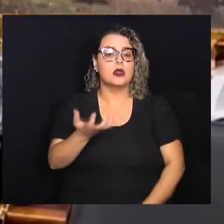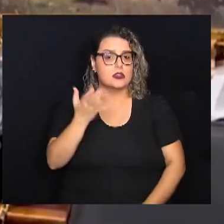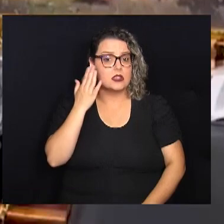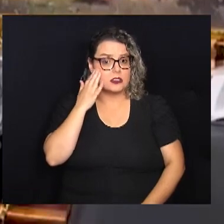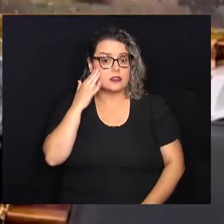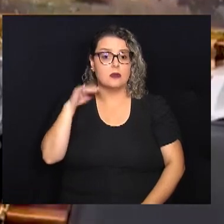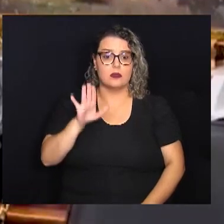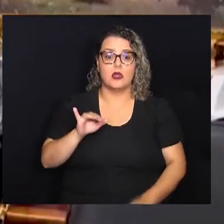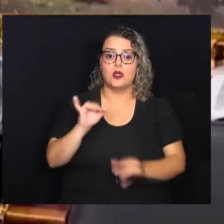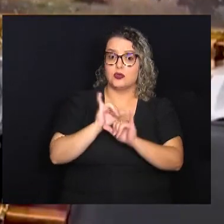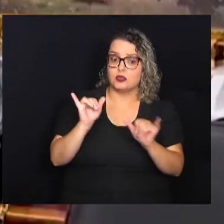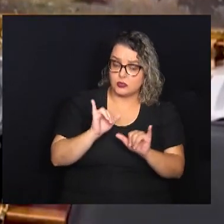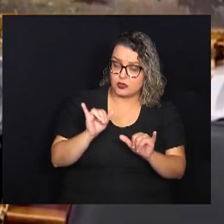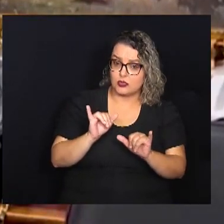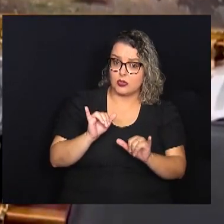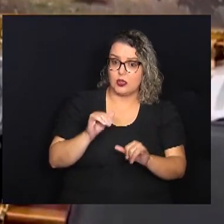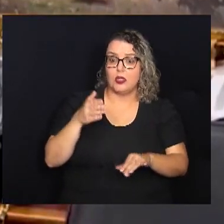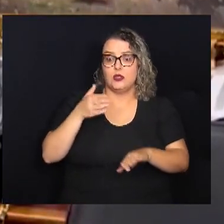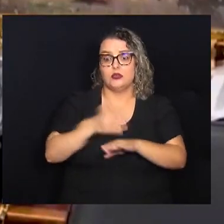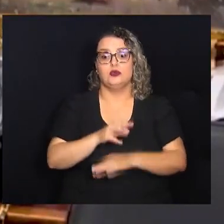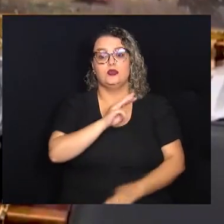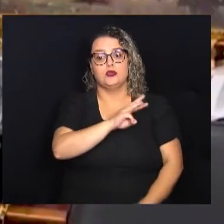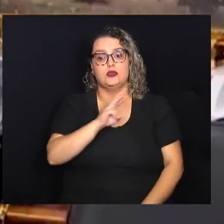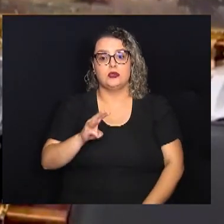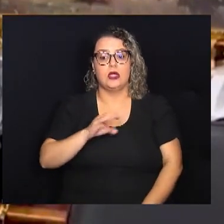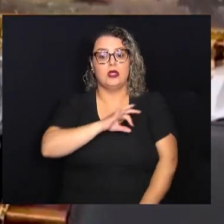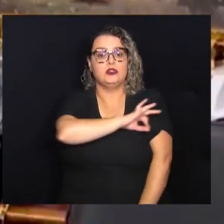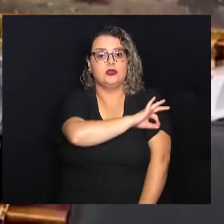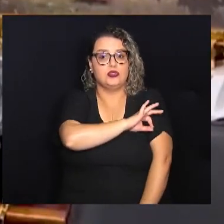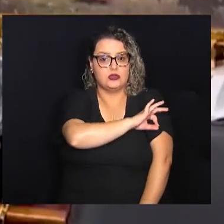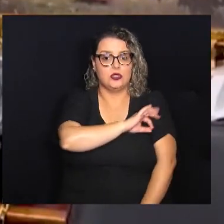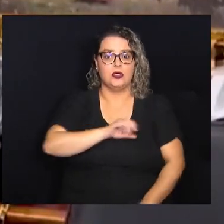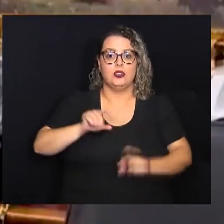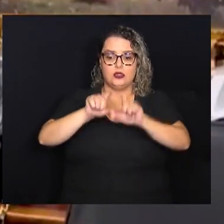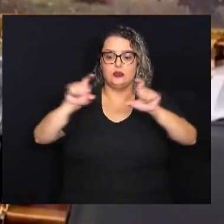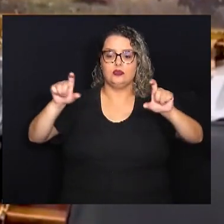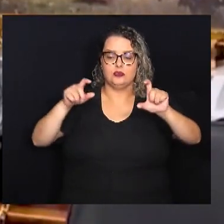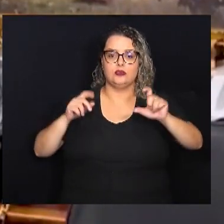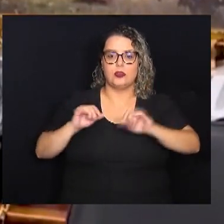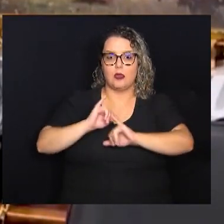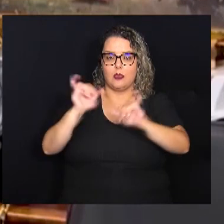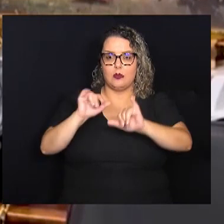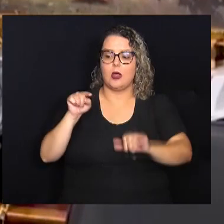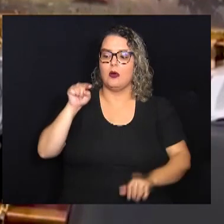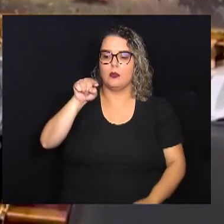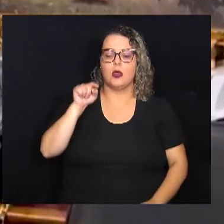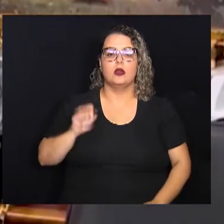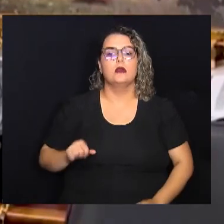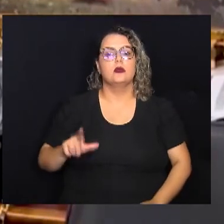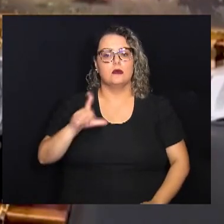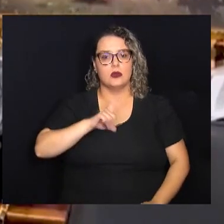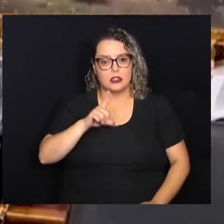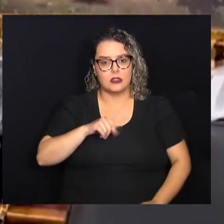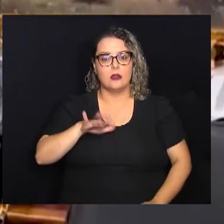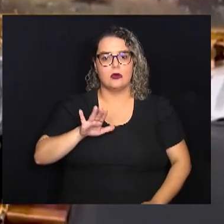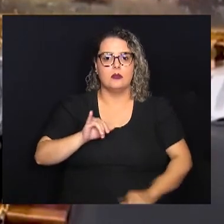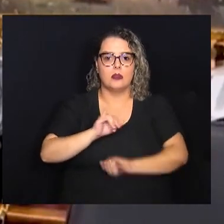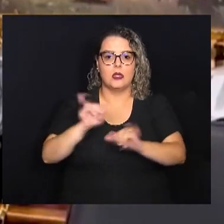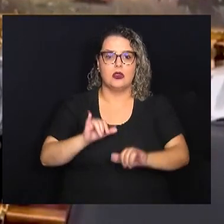essa campanha, basta você entrar no site da Prefeitura, clicar no banner e você vai ter mais informações. Vamos juntos fazer a